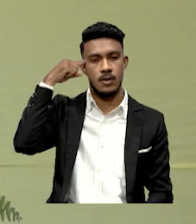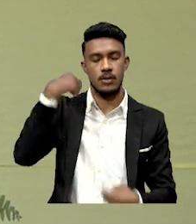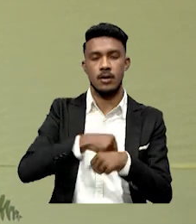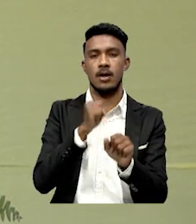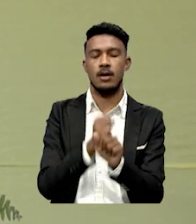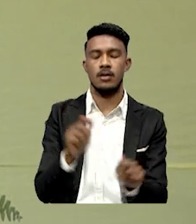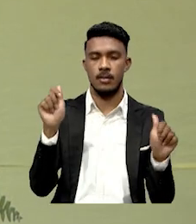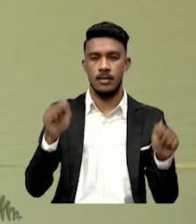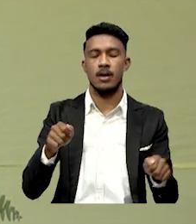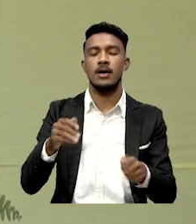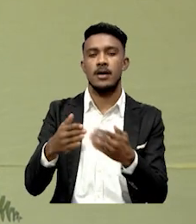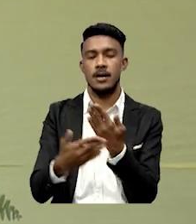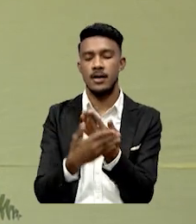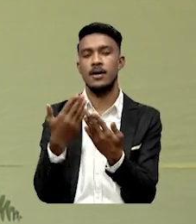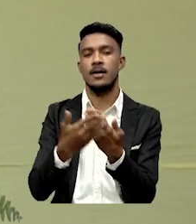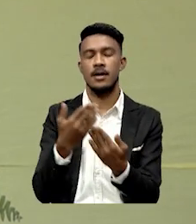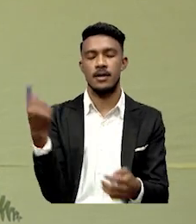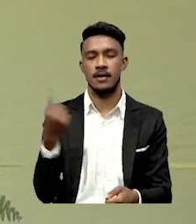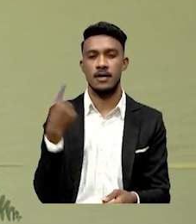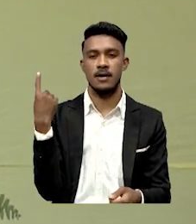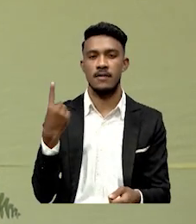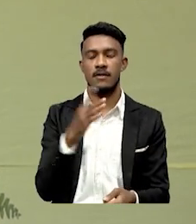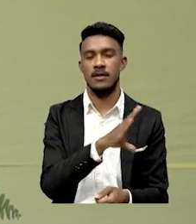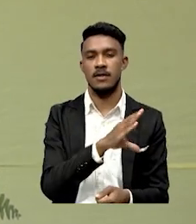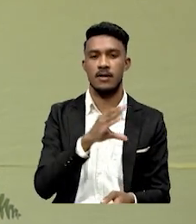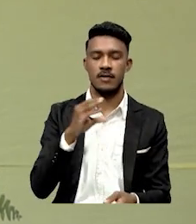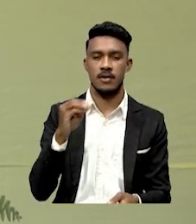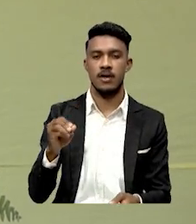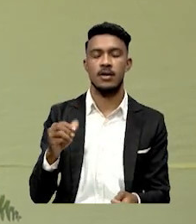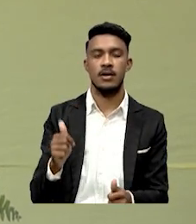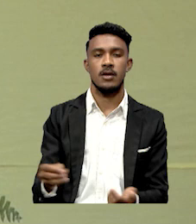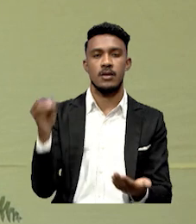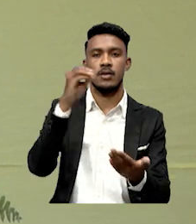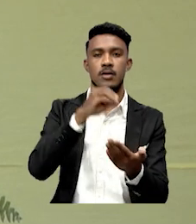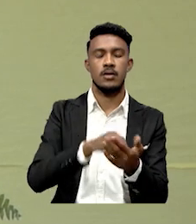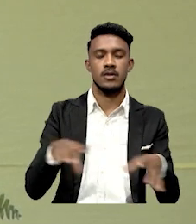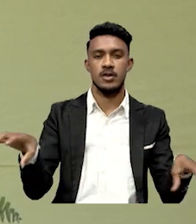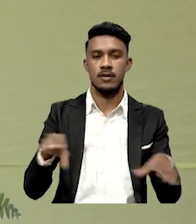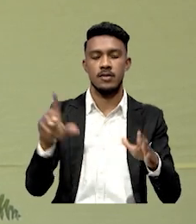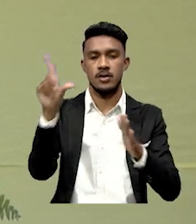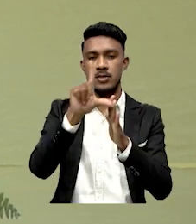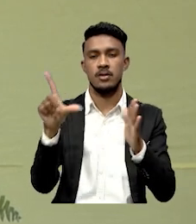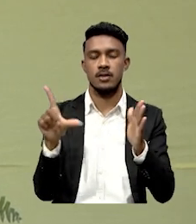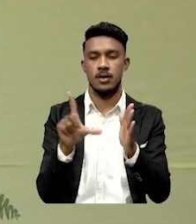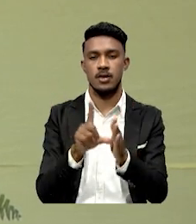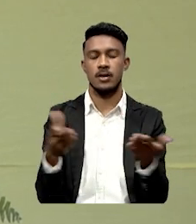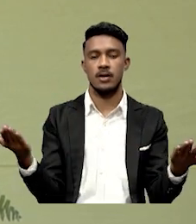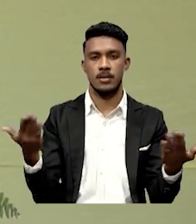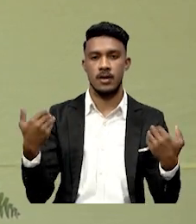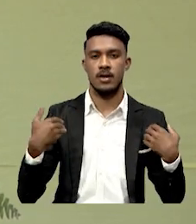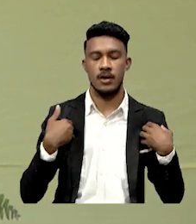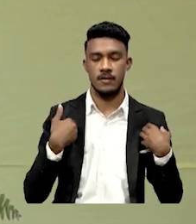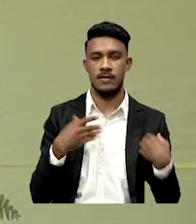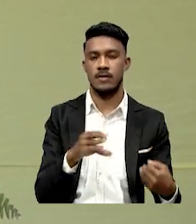tu Neneig, bem, concretiza mandato constitucional na mesma que prevê para